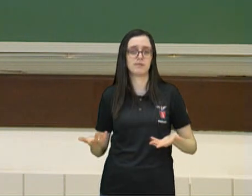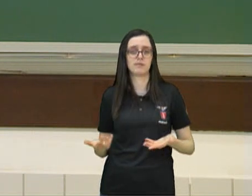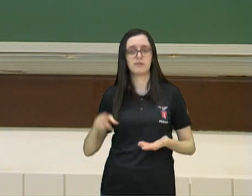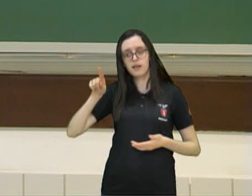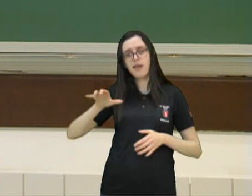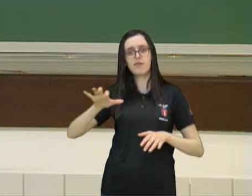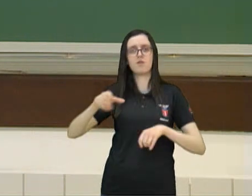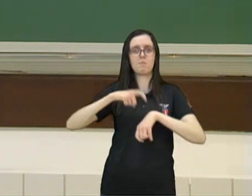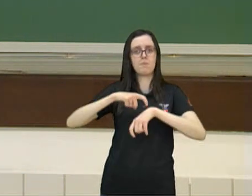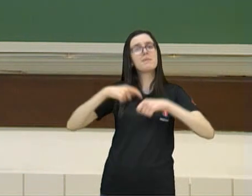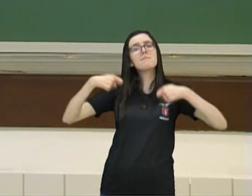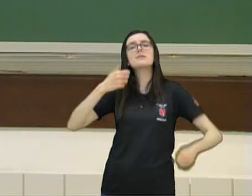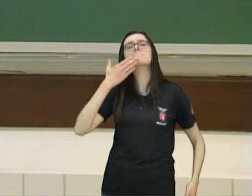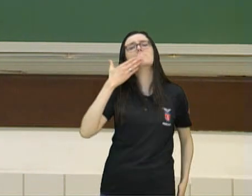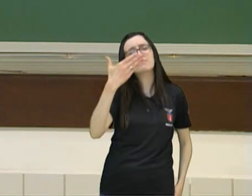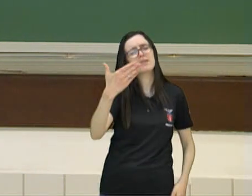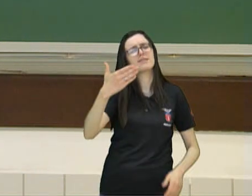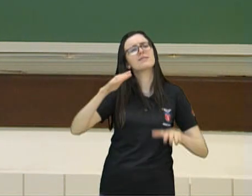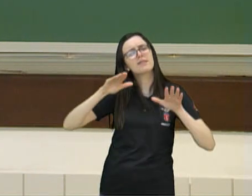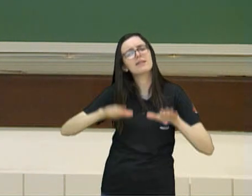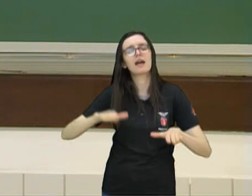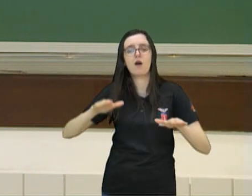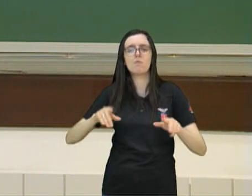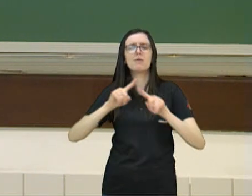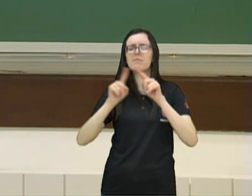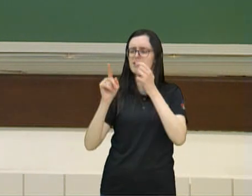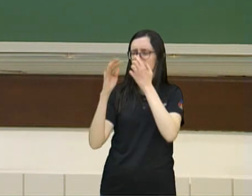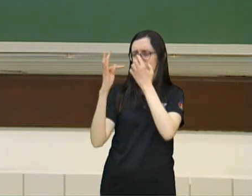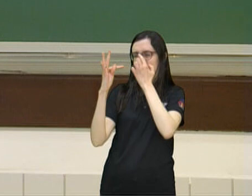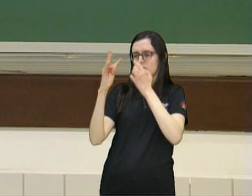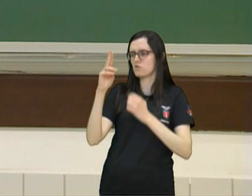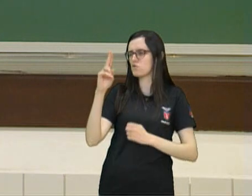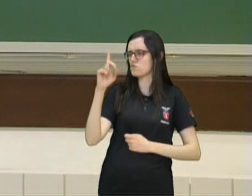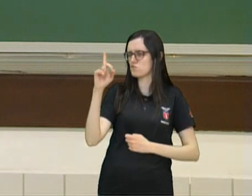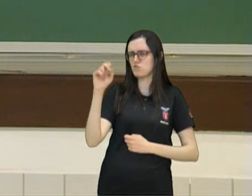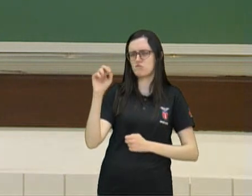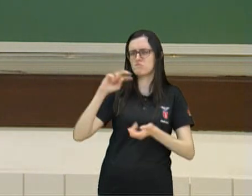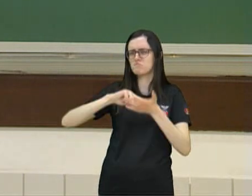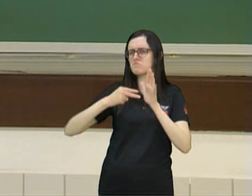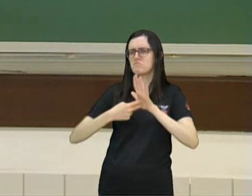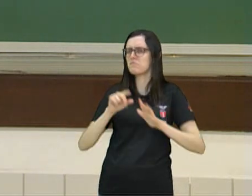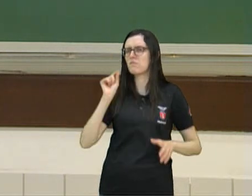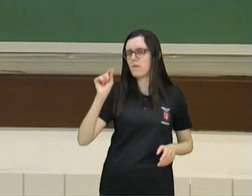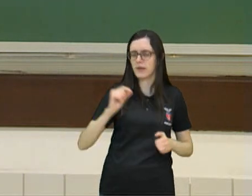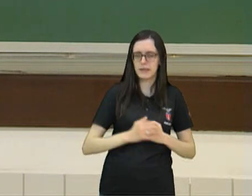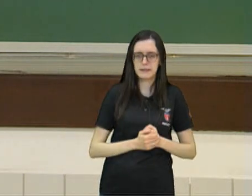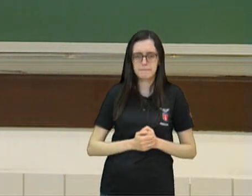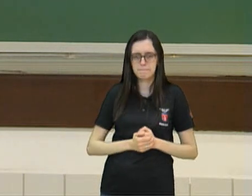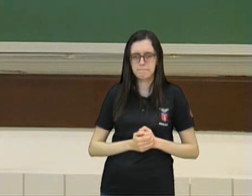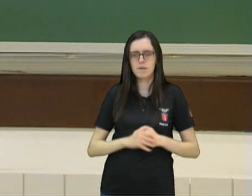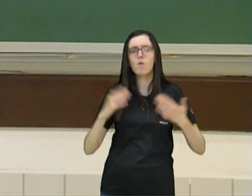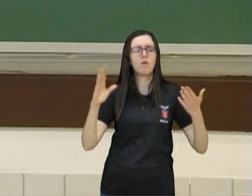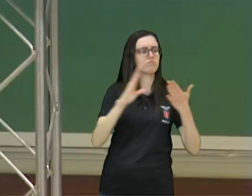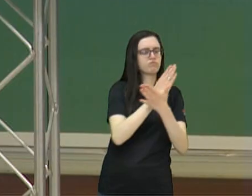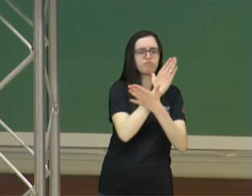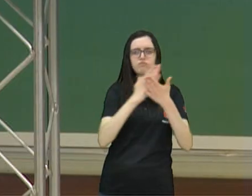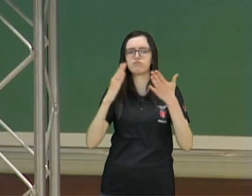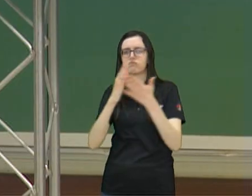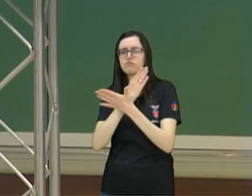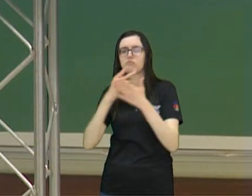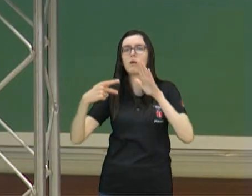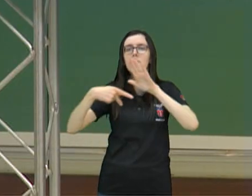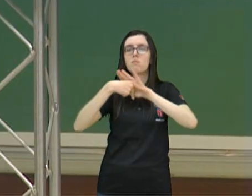nós muita calma. Mas e o tudo? Esse tudo, olha só. A qual classificação dos